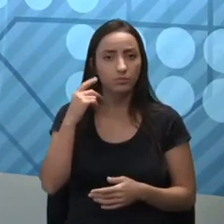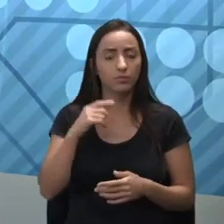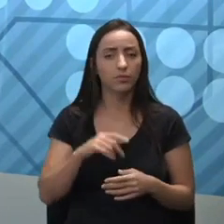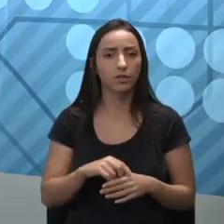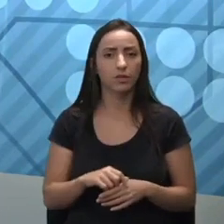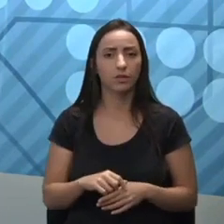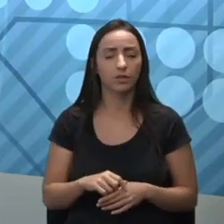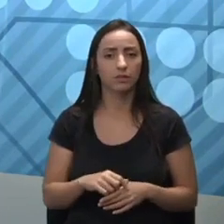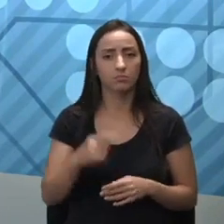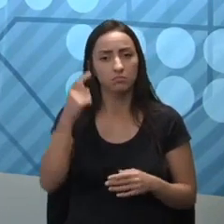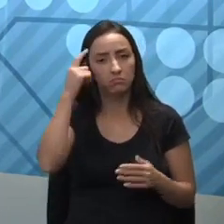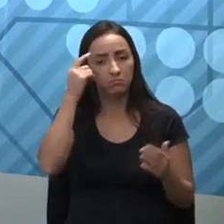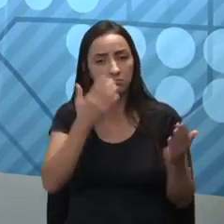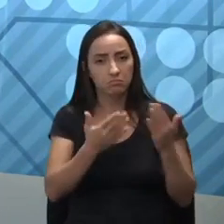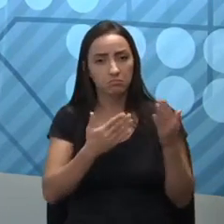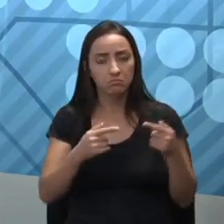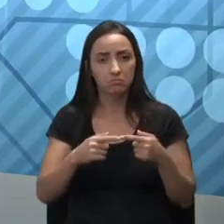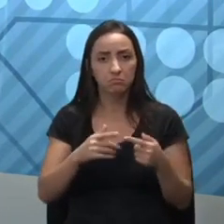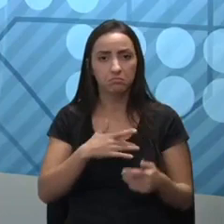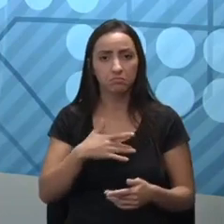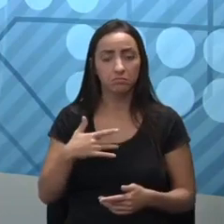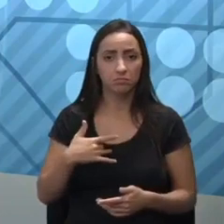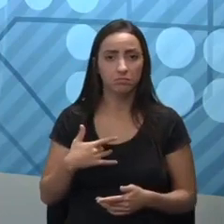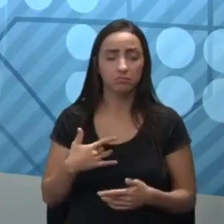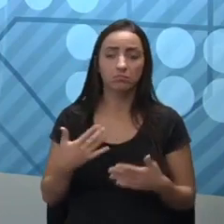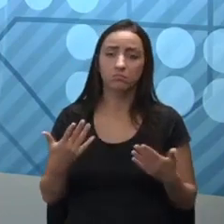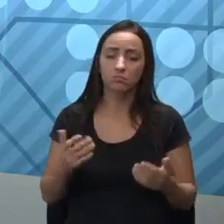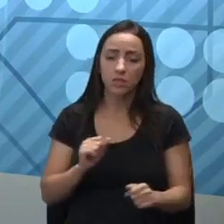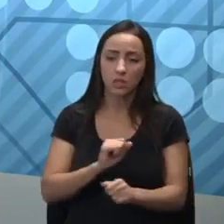psicologia para a área da saúde. Espero ter